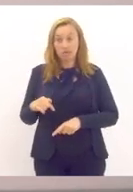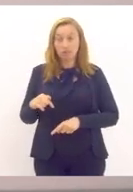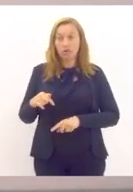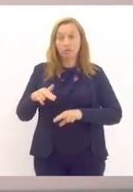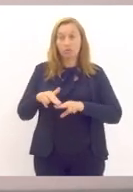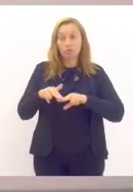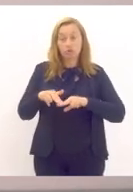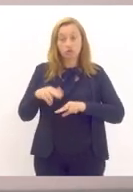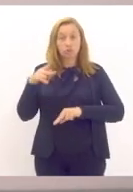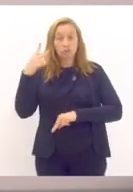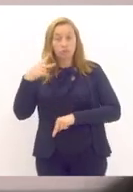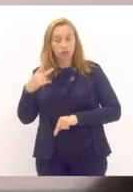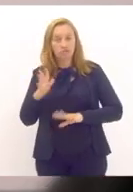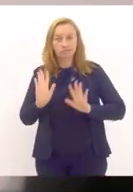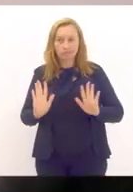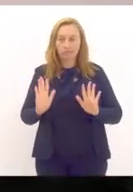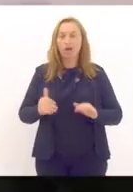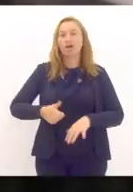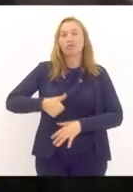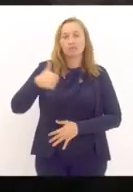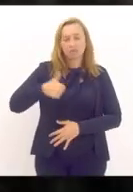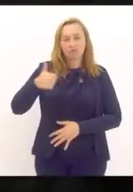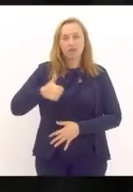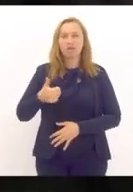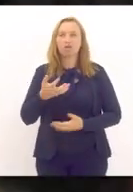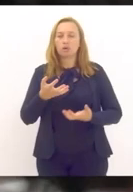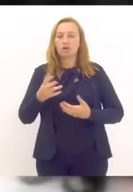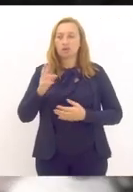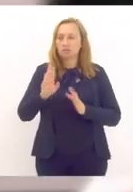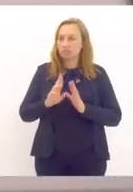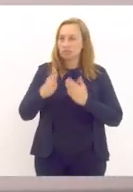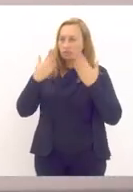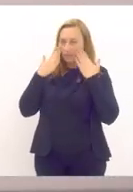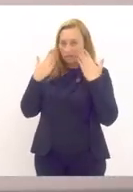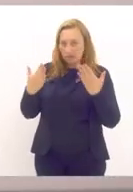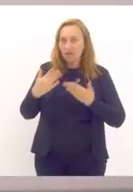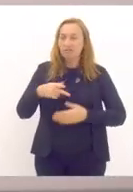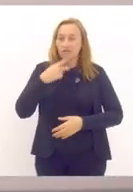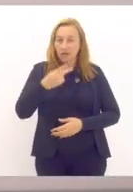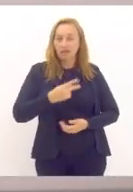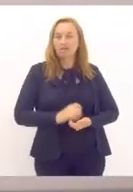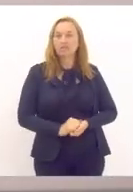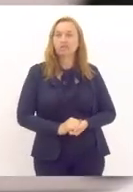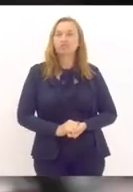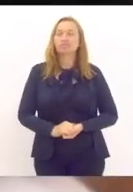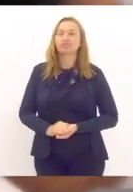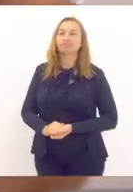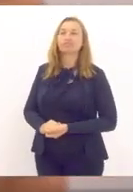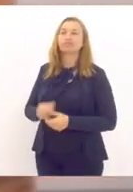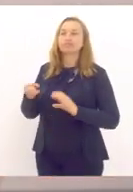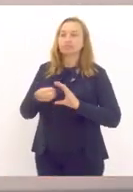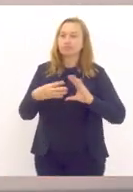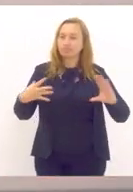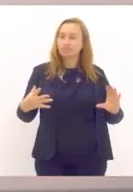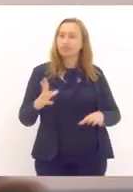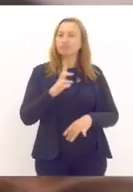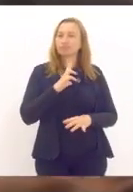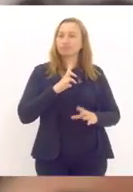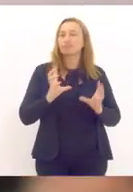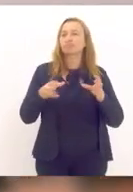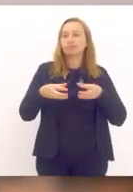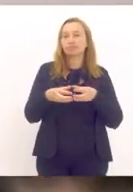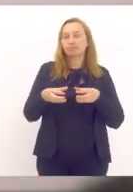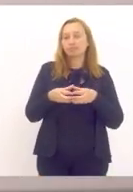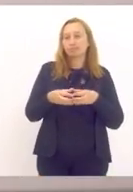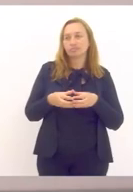Bem, como é a primeira, eu queria, além disso, vir me apresentar e dizer que, dada a característica da própria comissão, a Secretaria